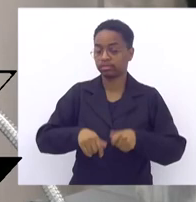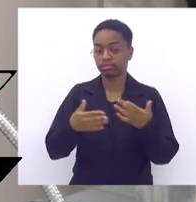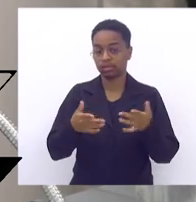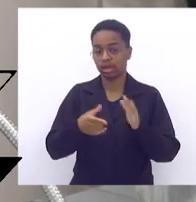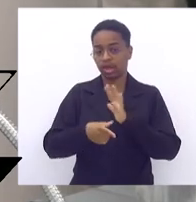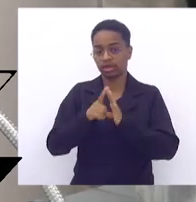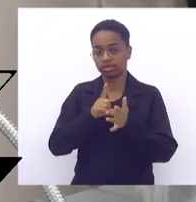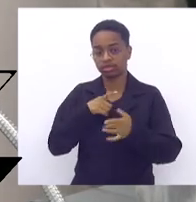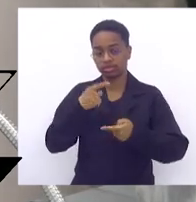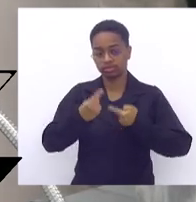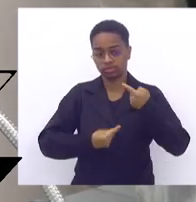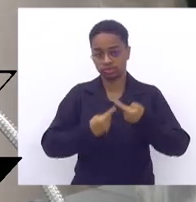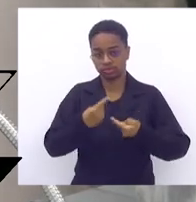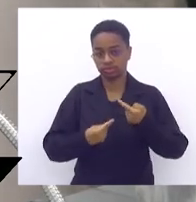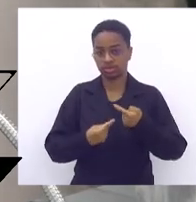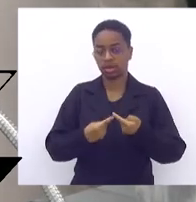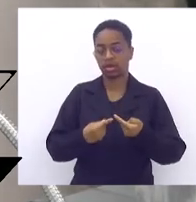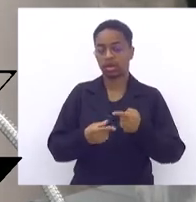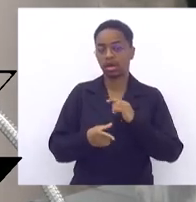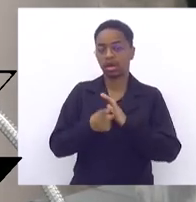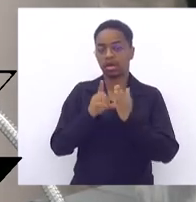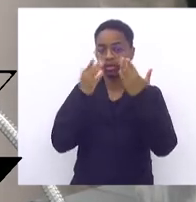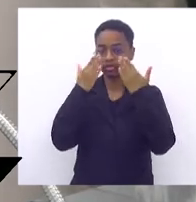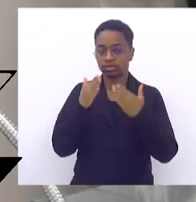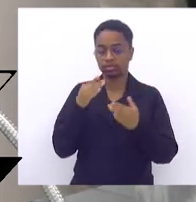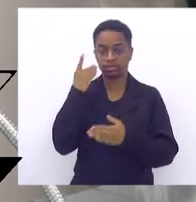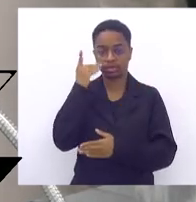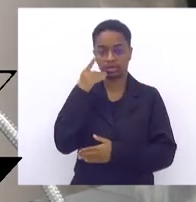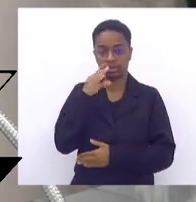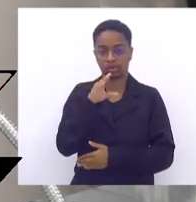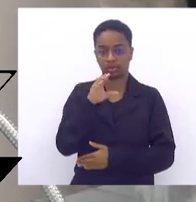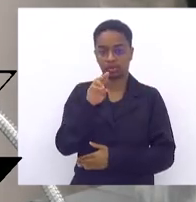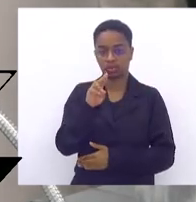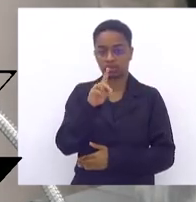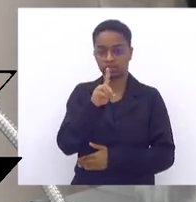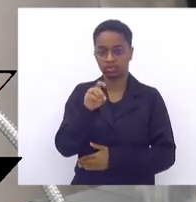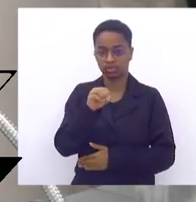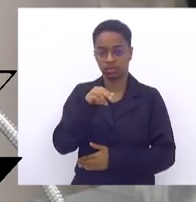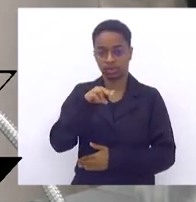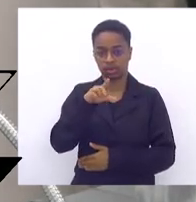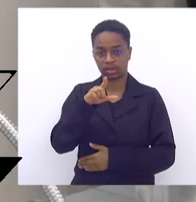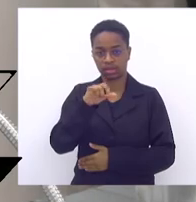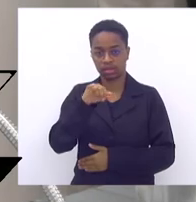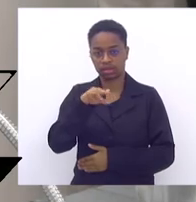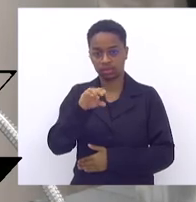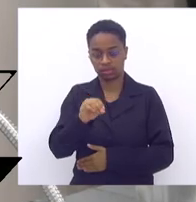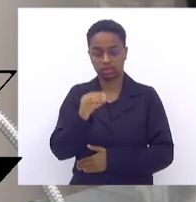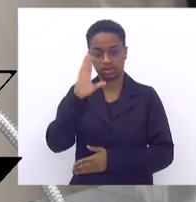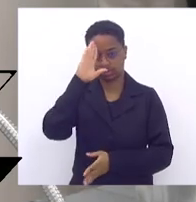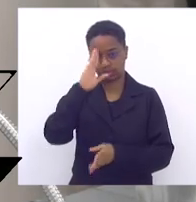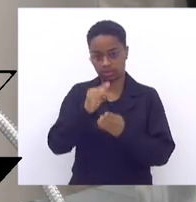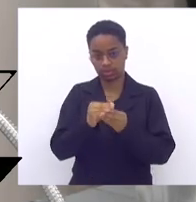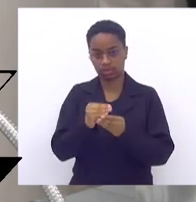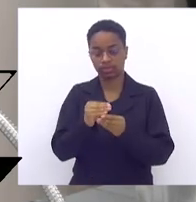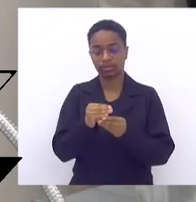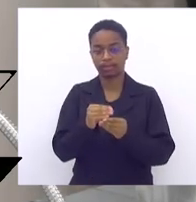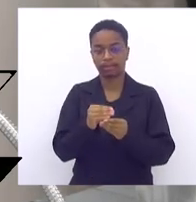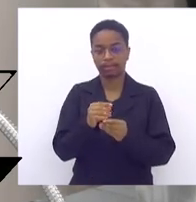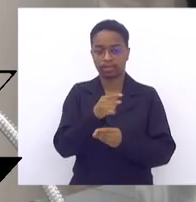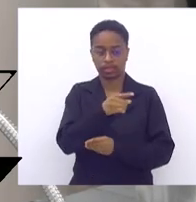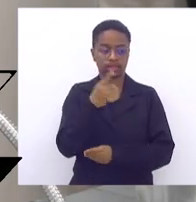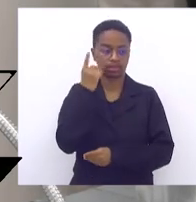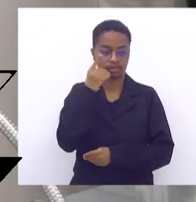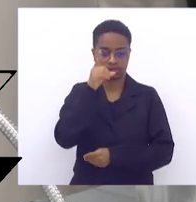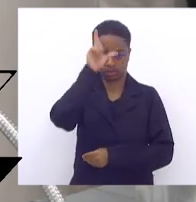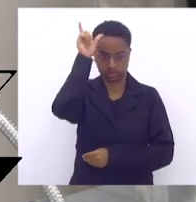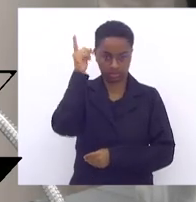anterior, antes da vista do deputado Cozzolino, houve um entendimento quase que pacificado aqui, e aí o deputado Luiz Paulo não estava na sessão,